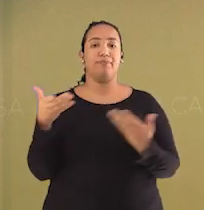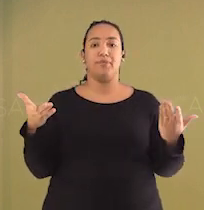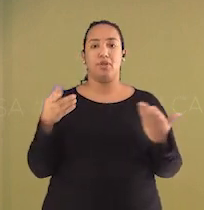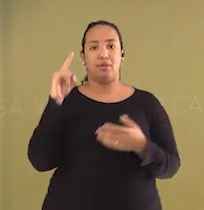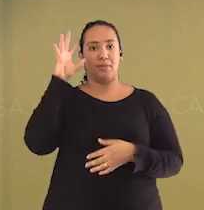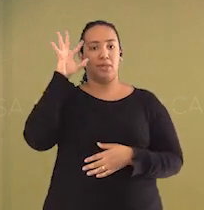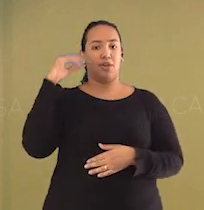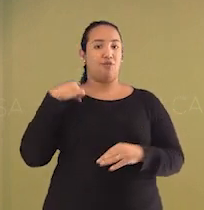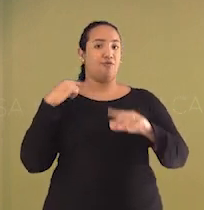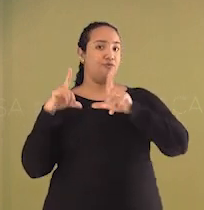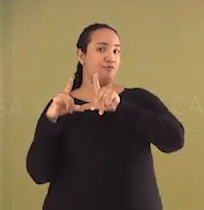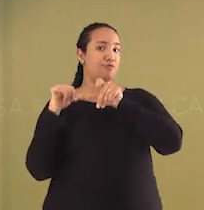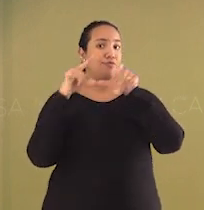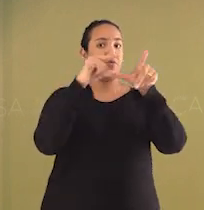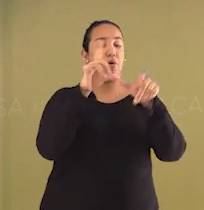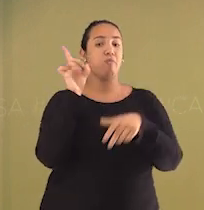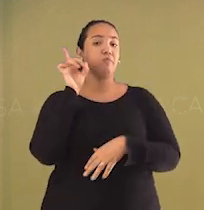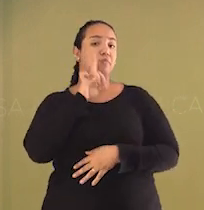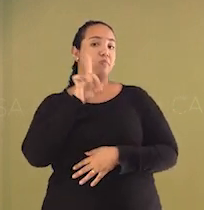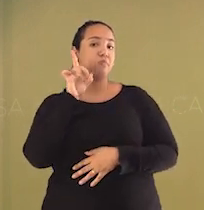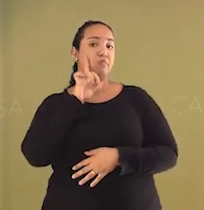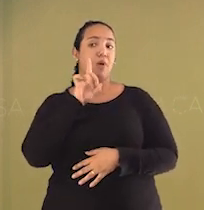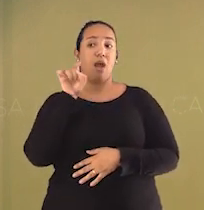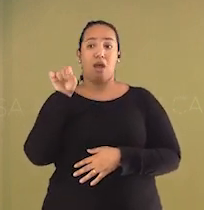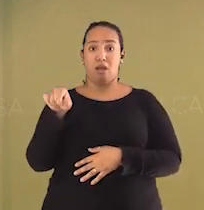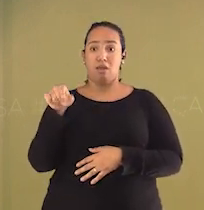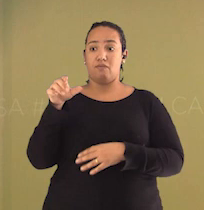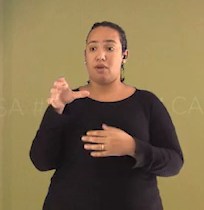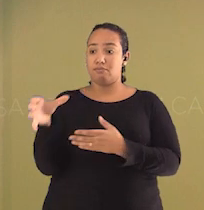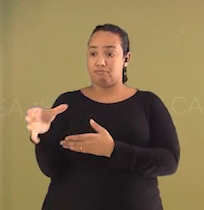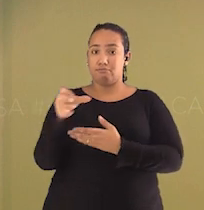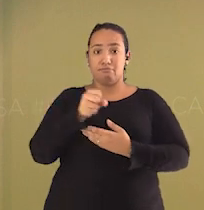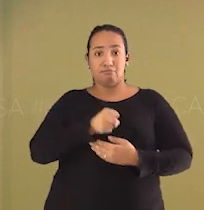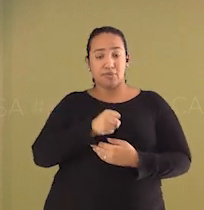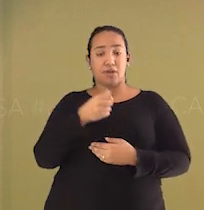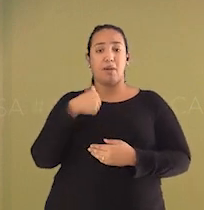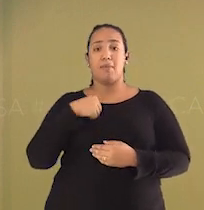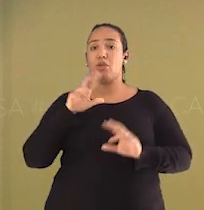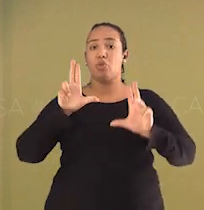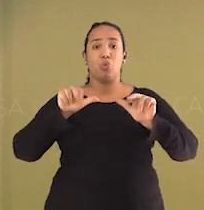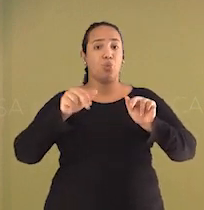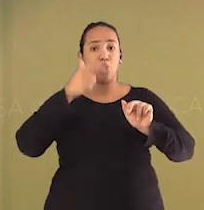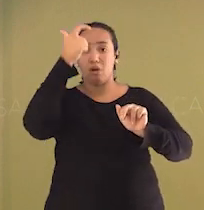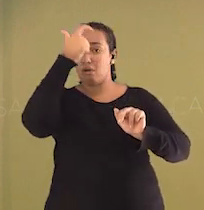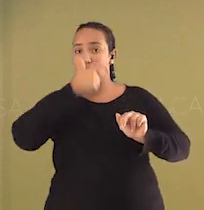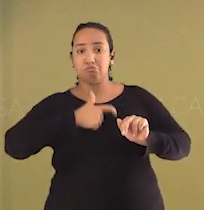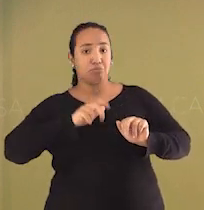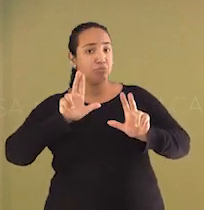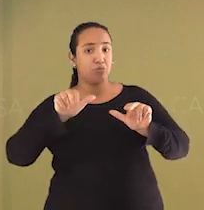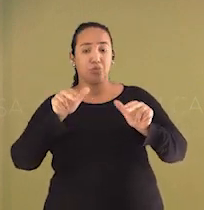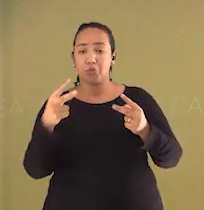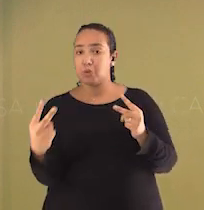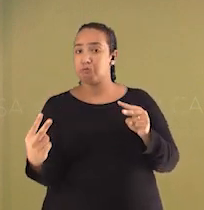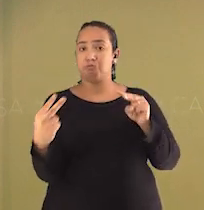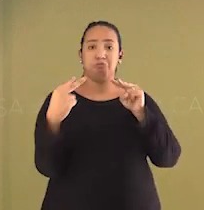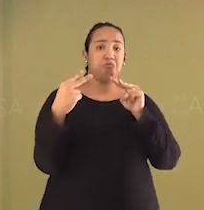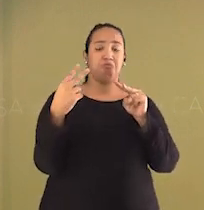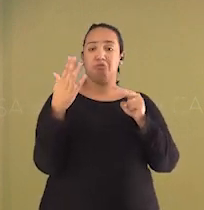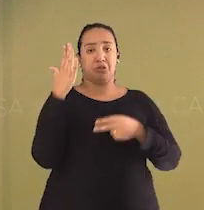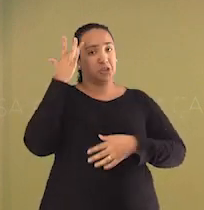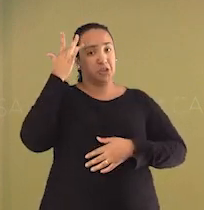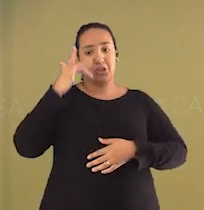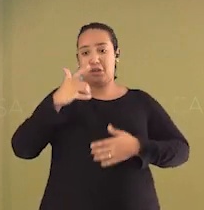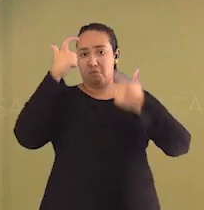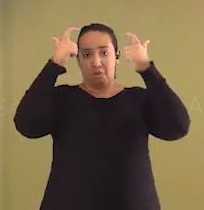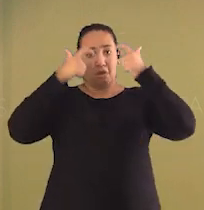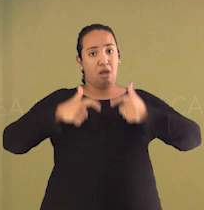vem. Leonardo vai me buscar no aeroporto, mas ele nunca me viu pessoalmente. Ele não sabe como eu sou. Vamos